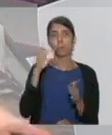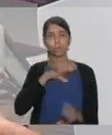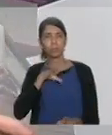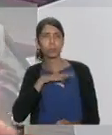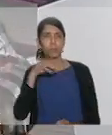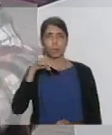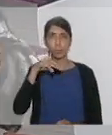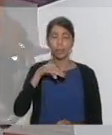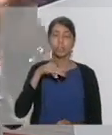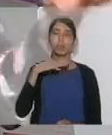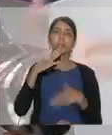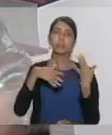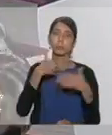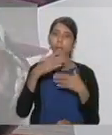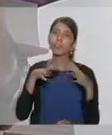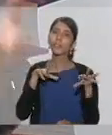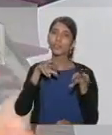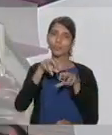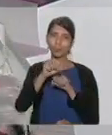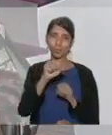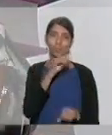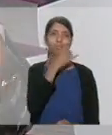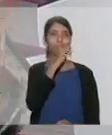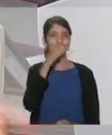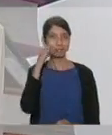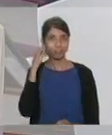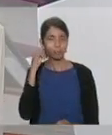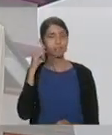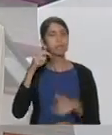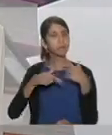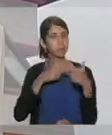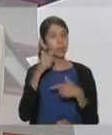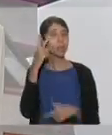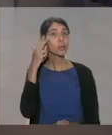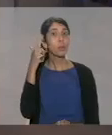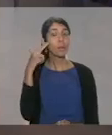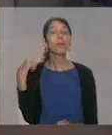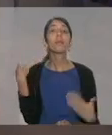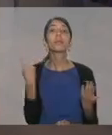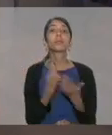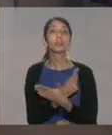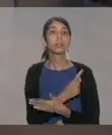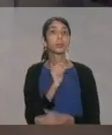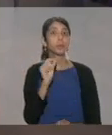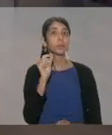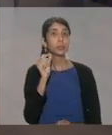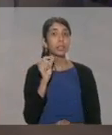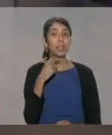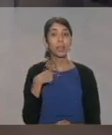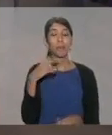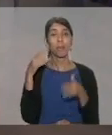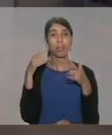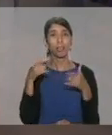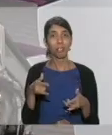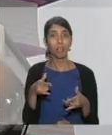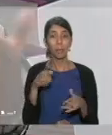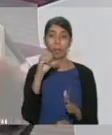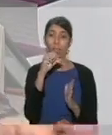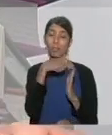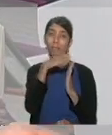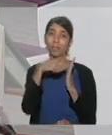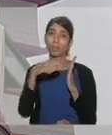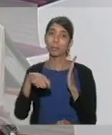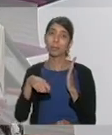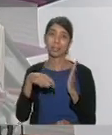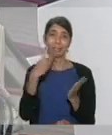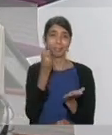blá, blá, blá. Até que me formei em odontologia, segui a carreira normalmente, até que me vi presa numa cama durante